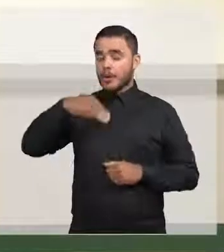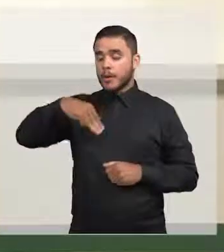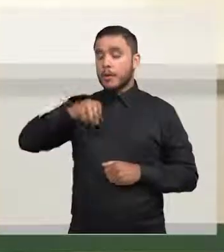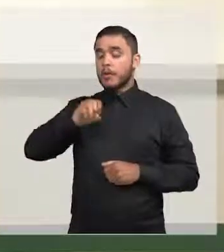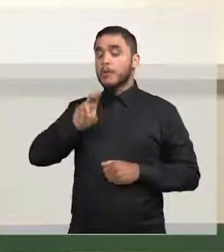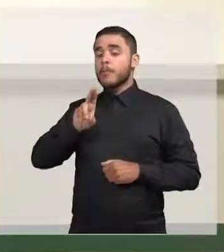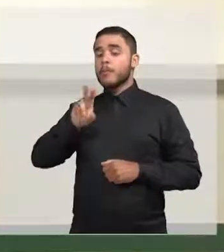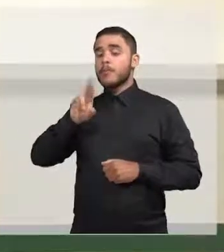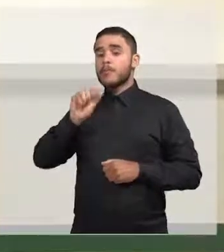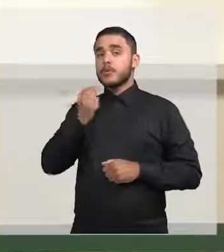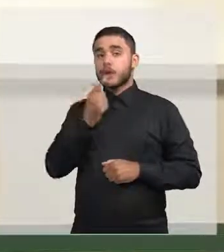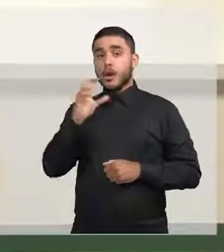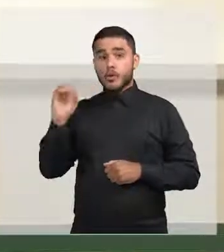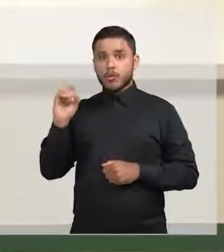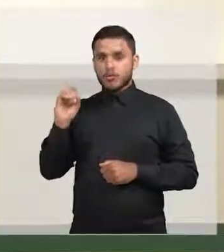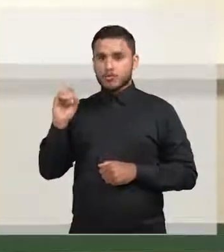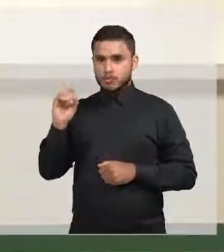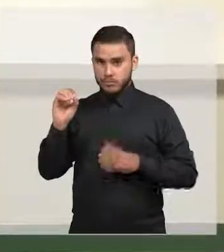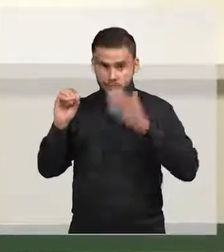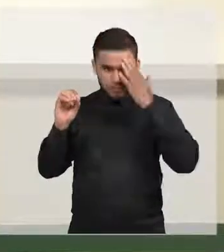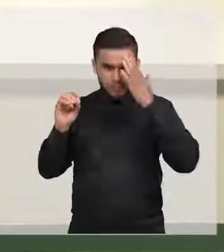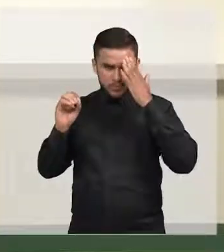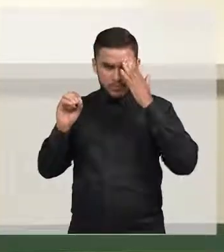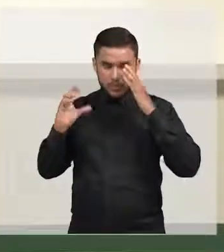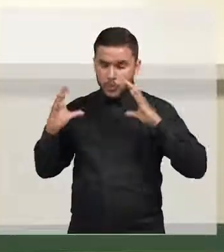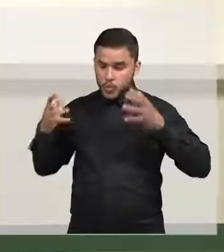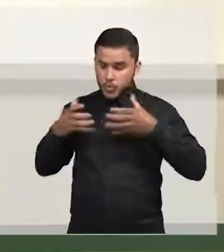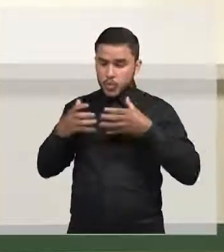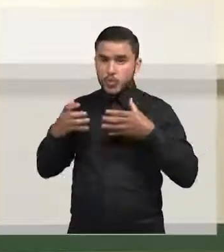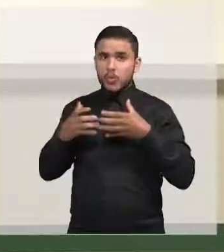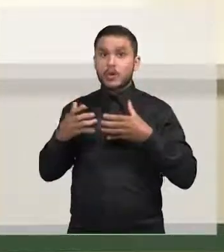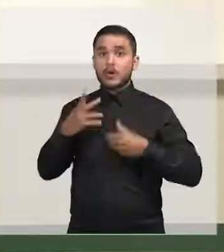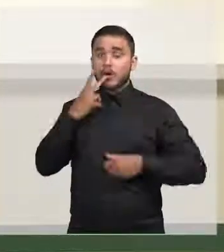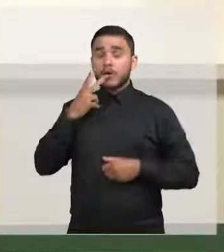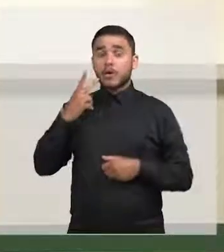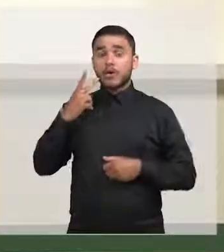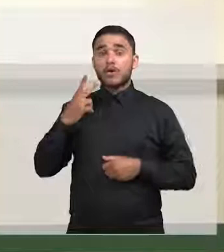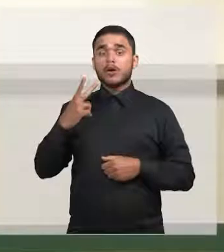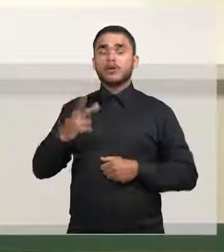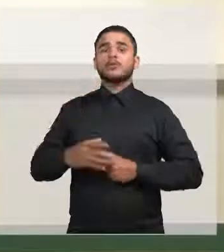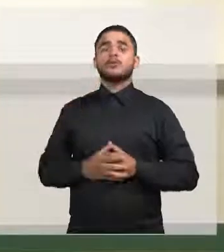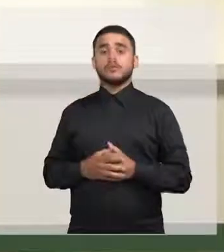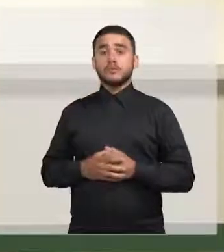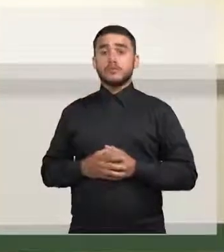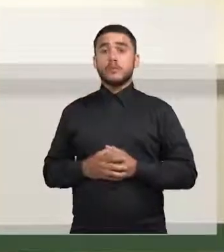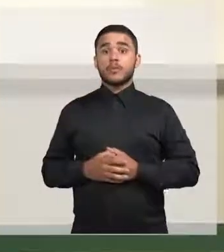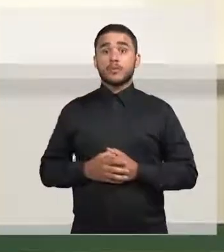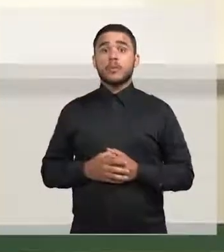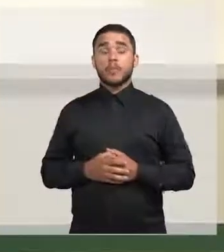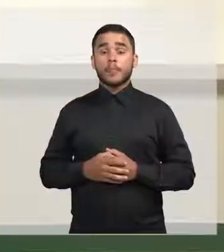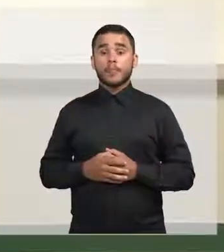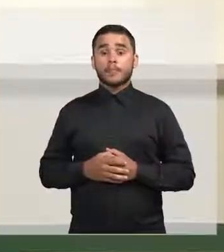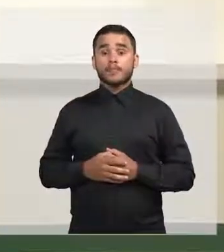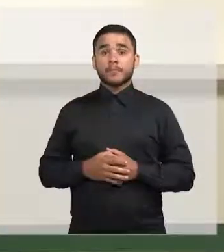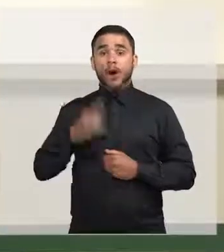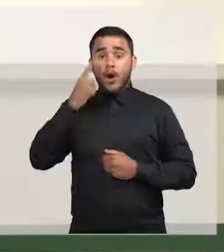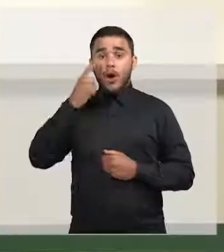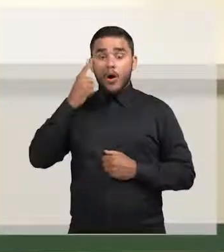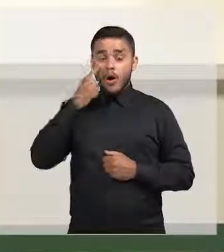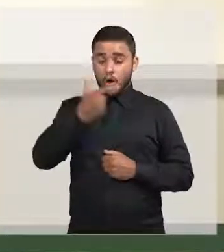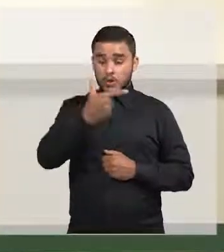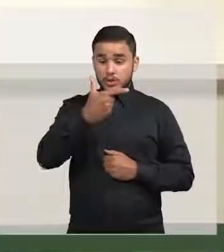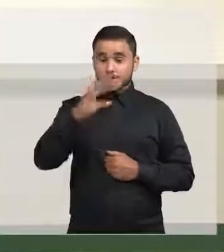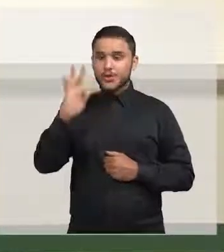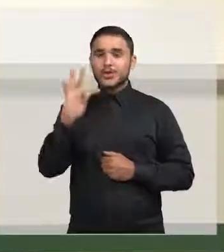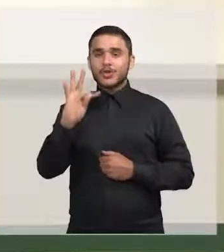dizendo, tem 22 e vão trabalhar lá. Entregaram a lista 22 e pode ser aumentada. No meio dos 22... Só que tem um detalhe, se ele não